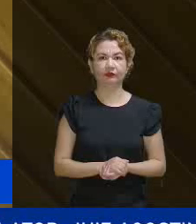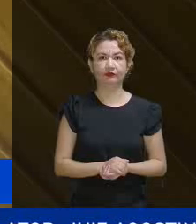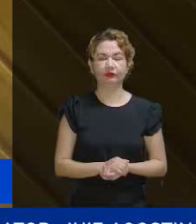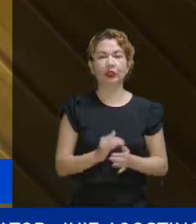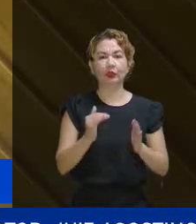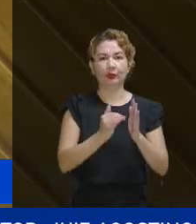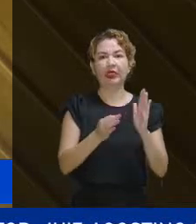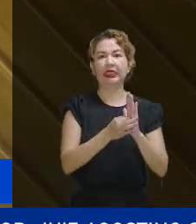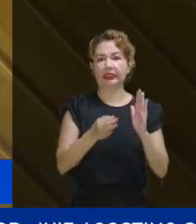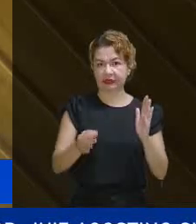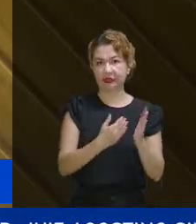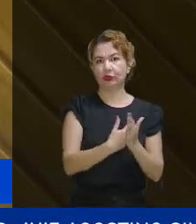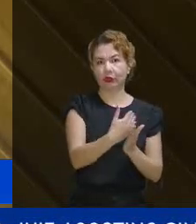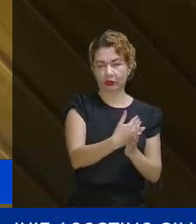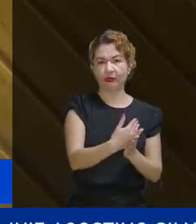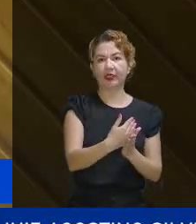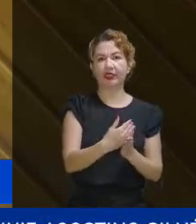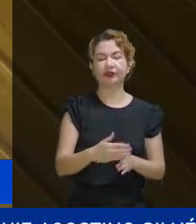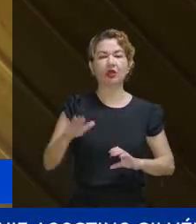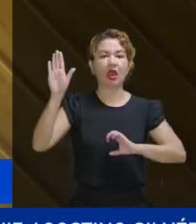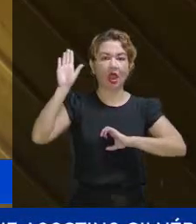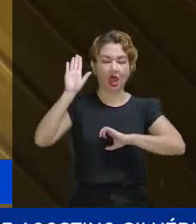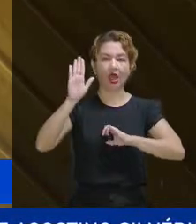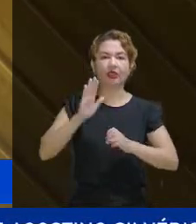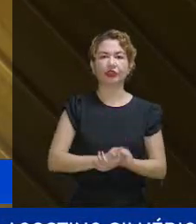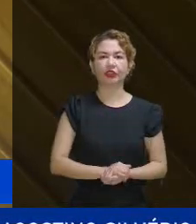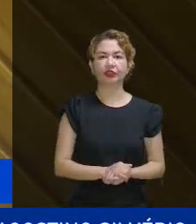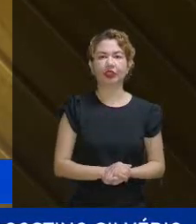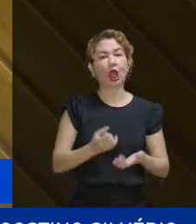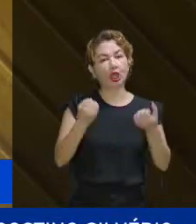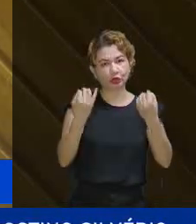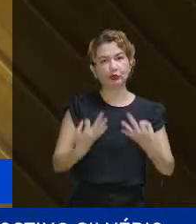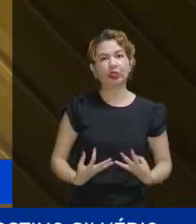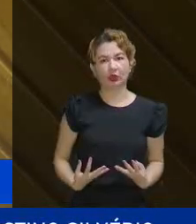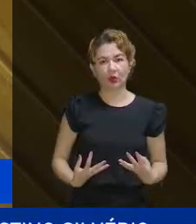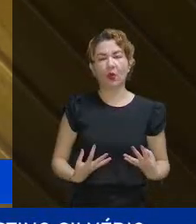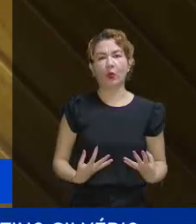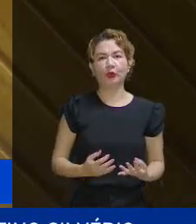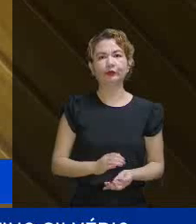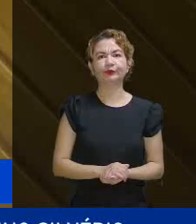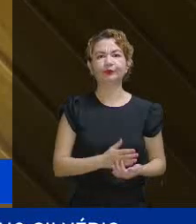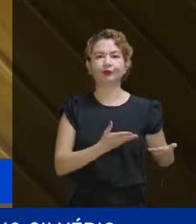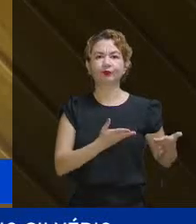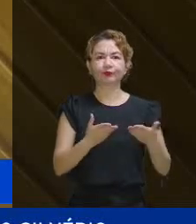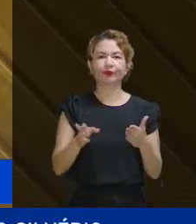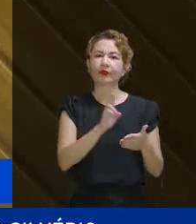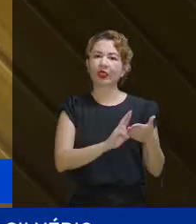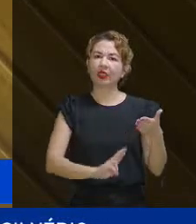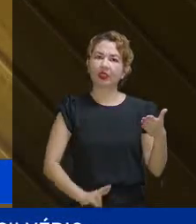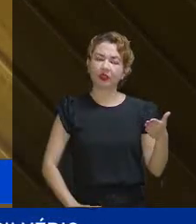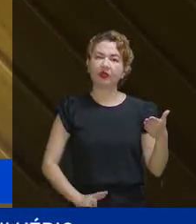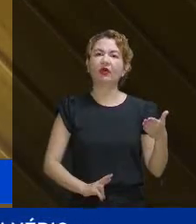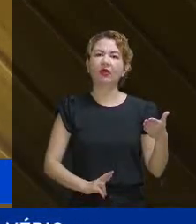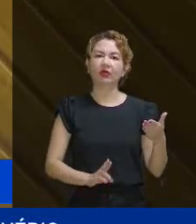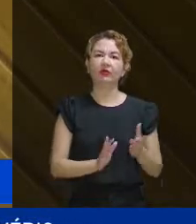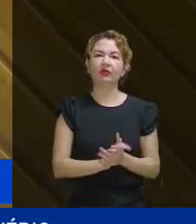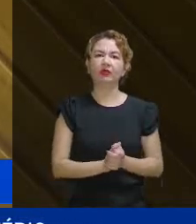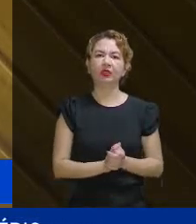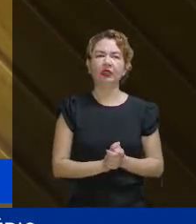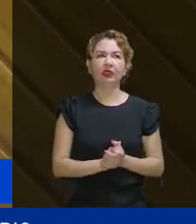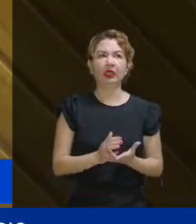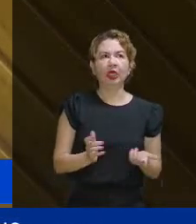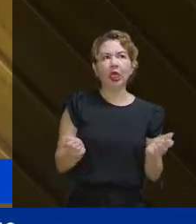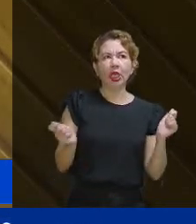do parecer preliminar, a candidata ela justificou, apresentando o relatório, dentro daquilo